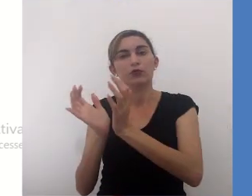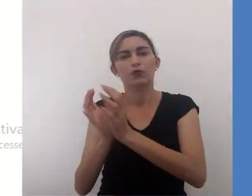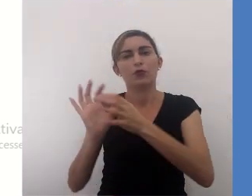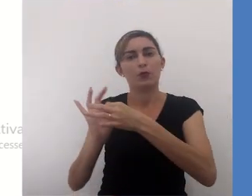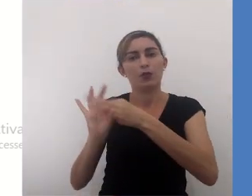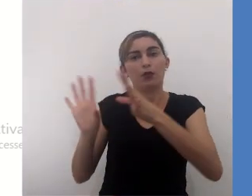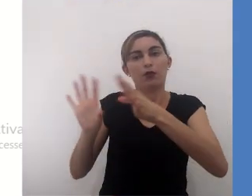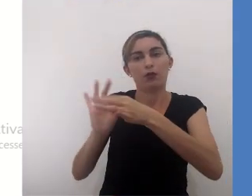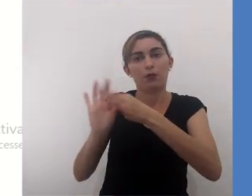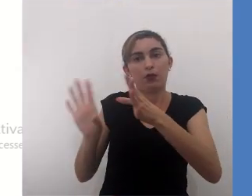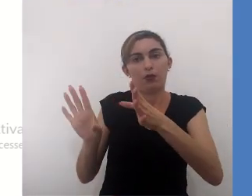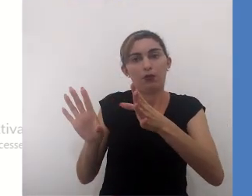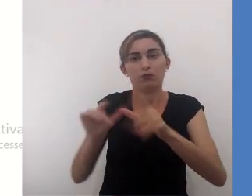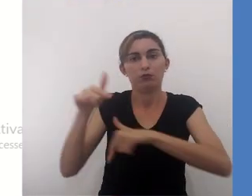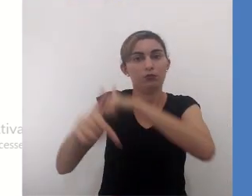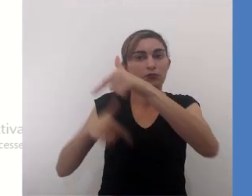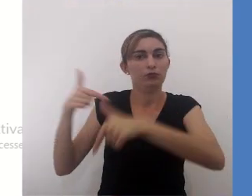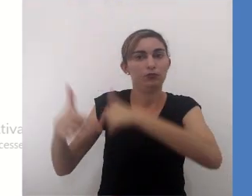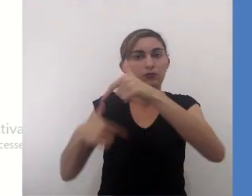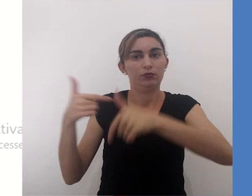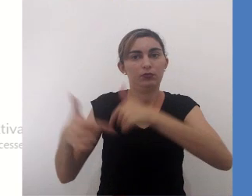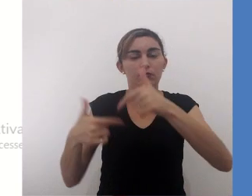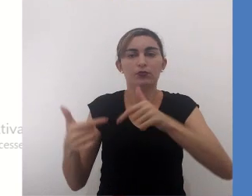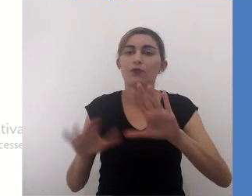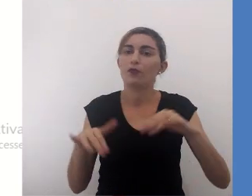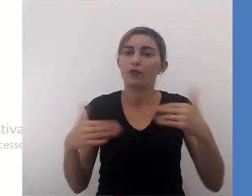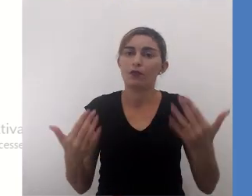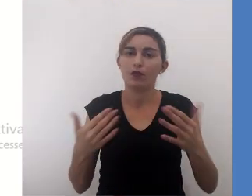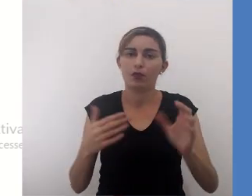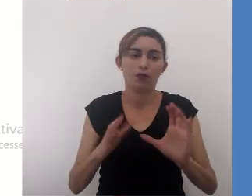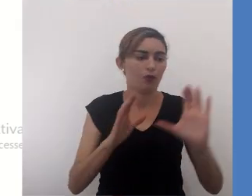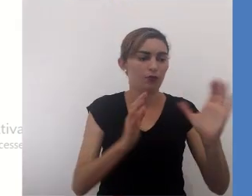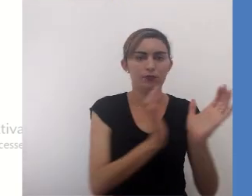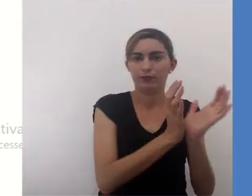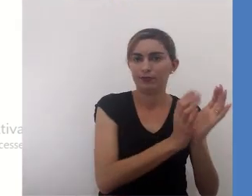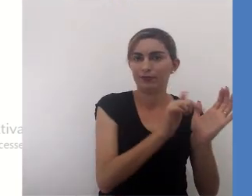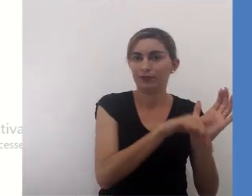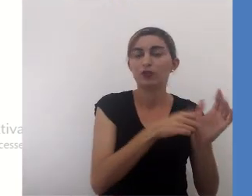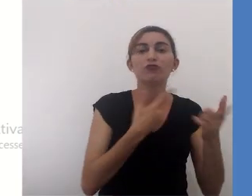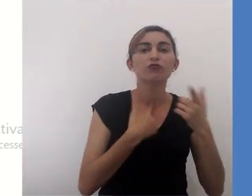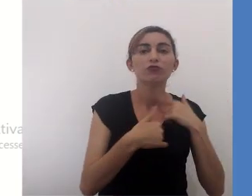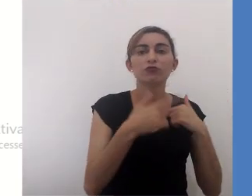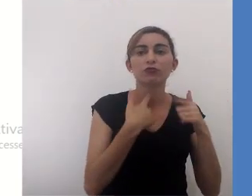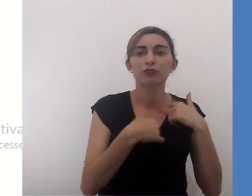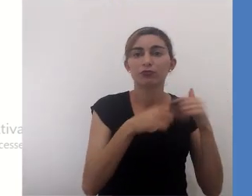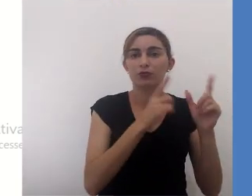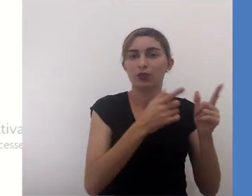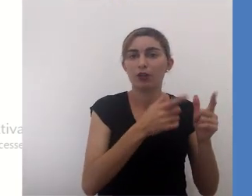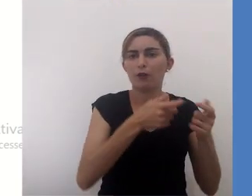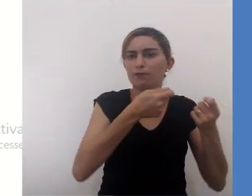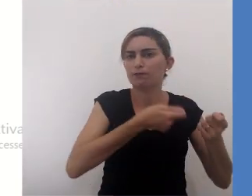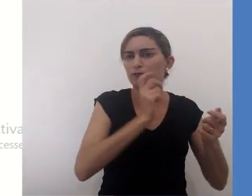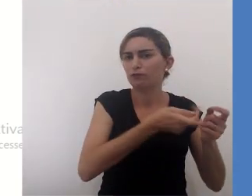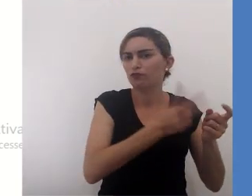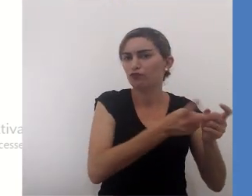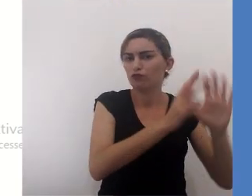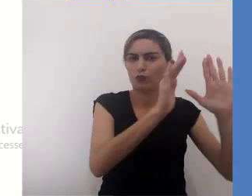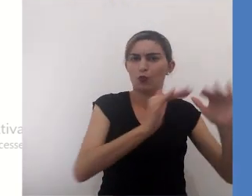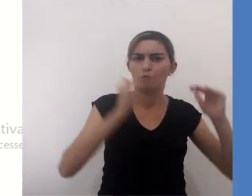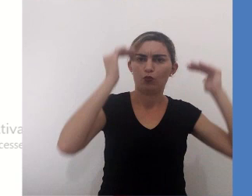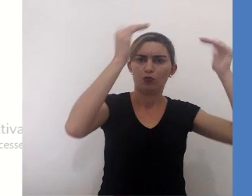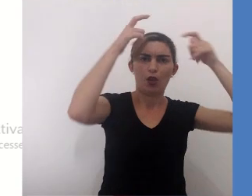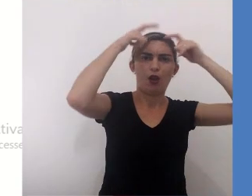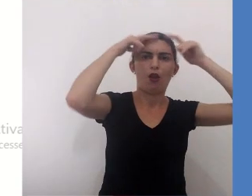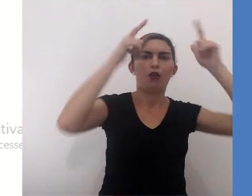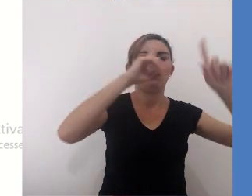ter grupos liberais e trabalhadores. Ou seja, conservadores desejavam manter o regime